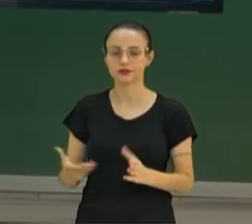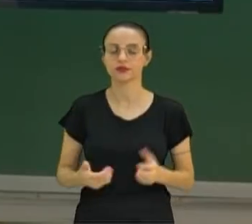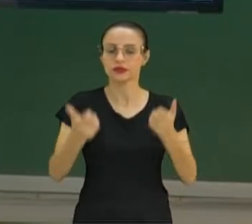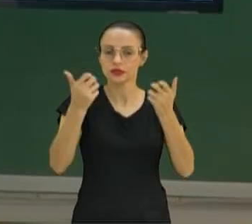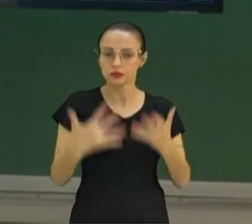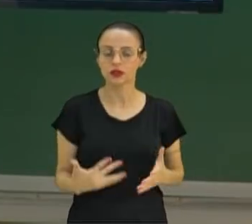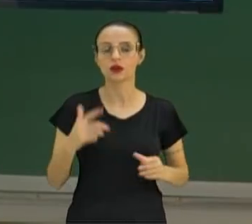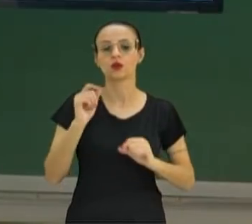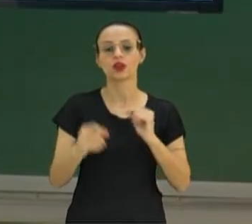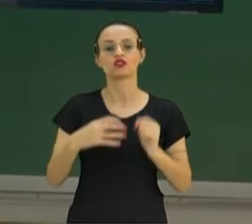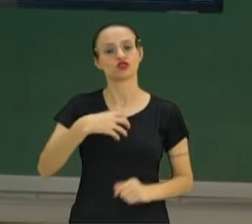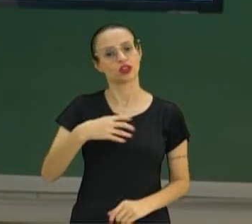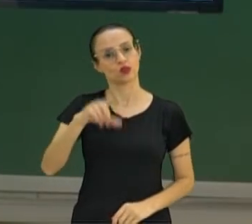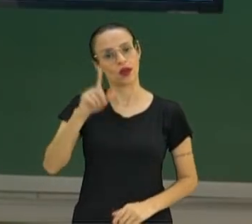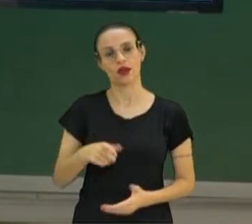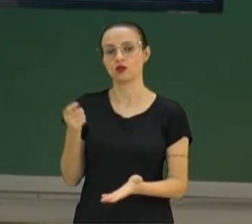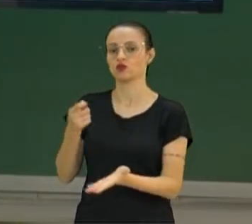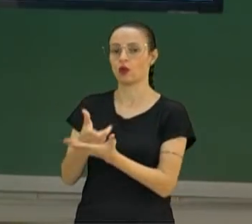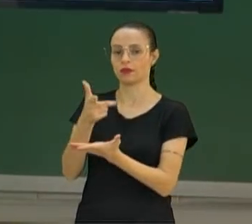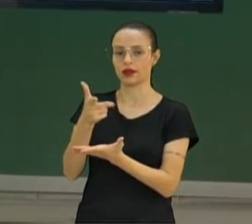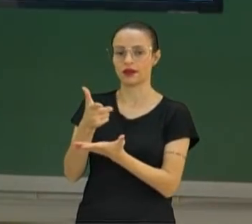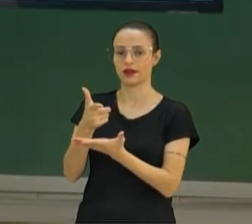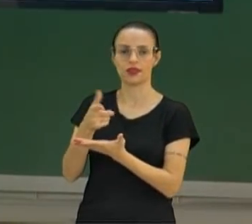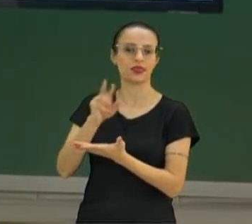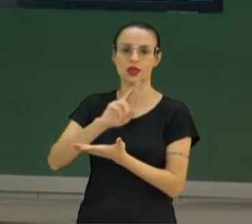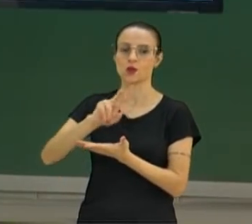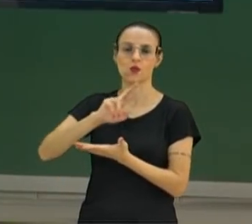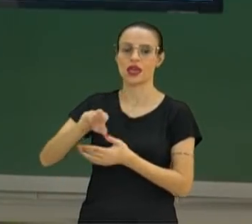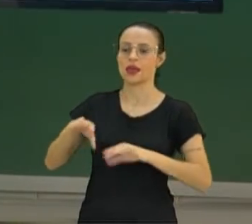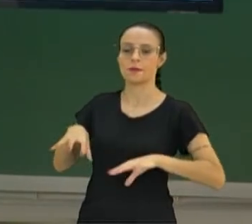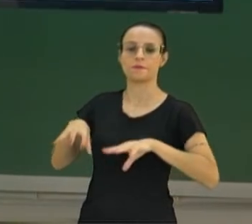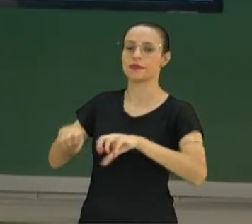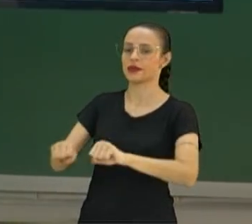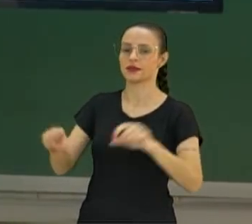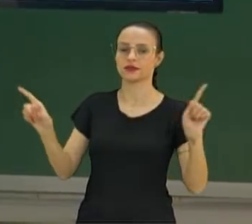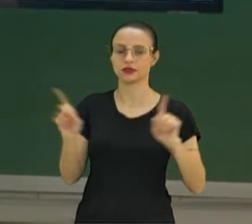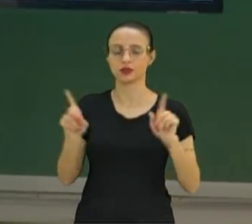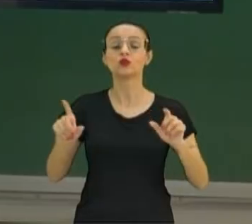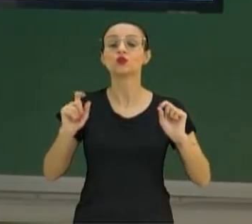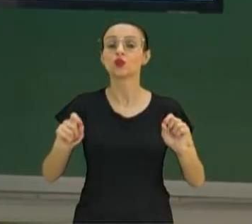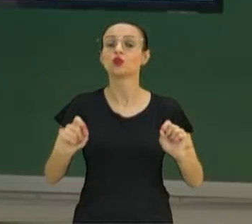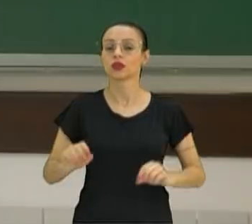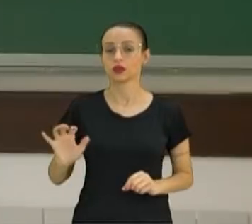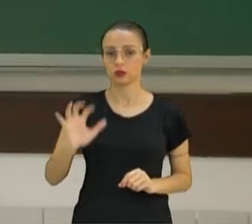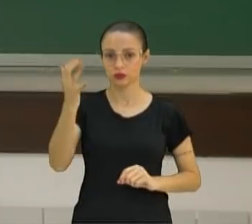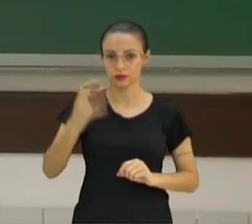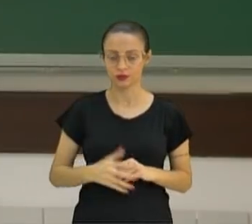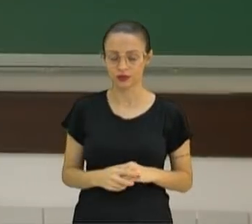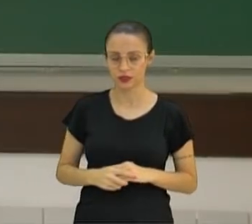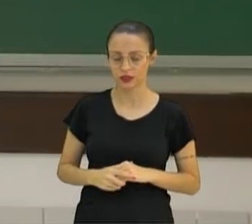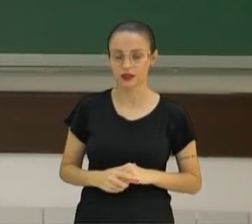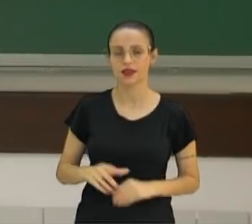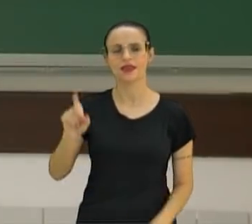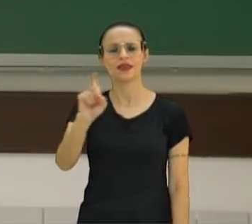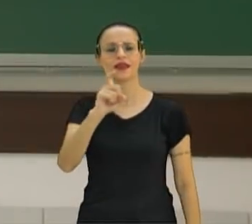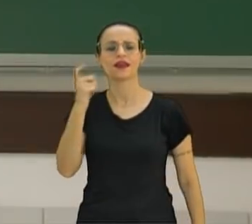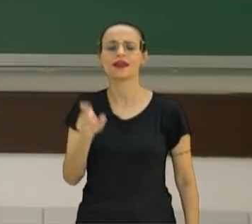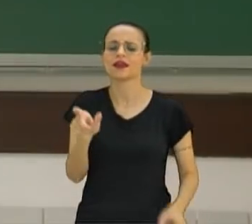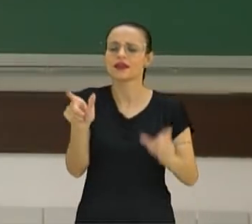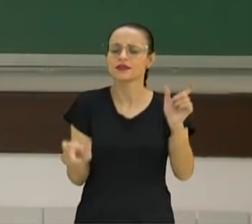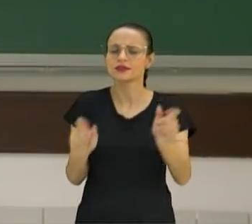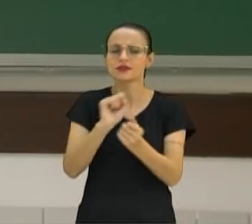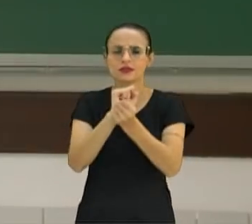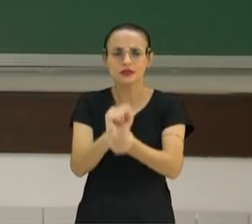que o meio correto era a compra e não a posse dessa terra. O que acontecia, né? Ex-escravos,